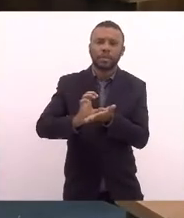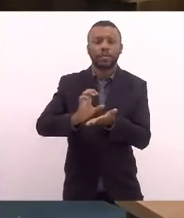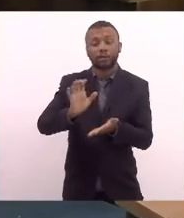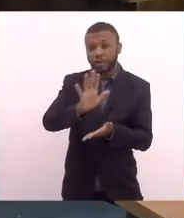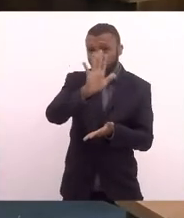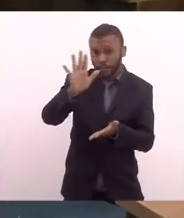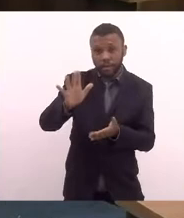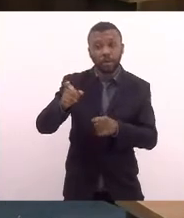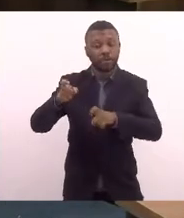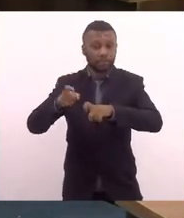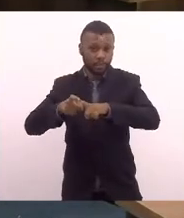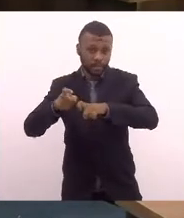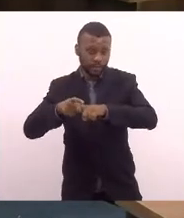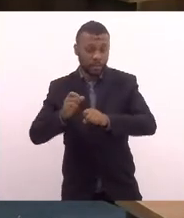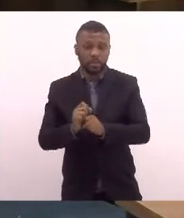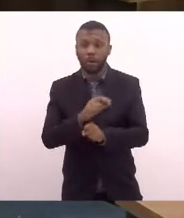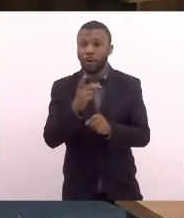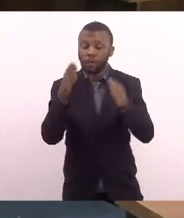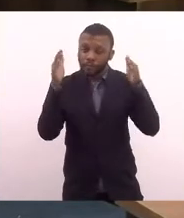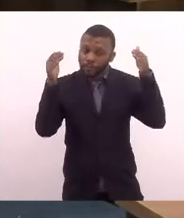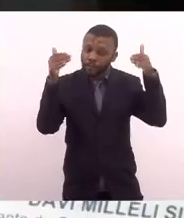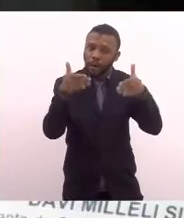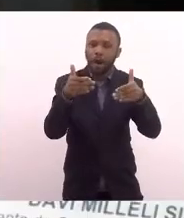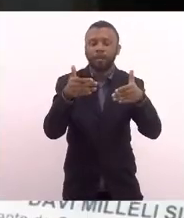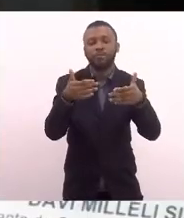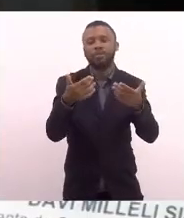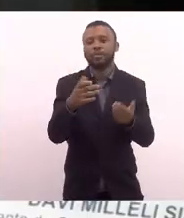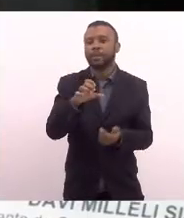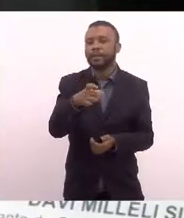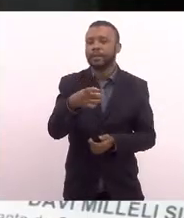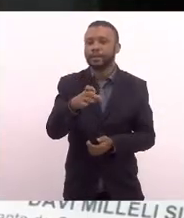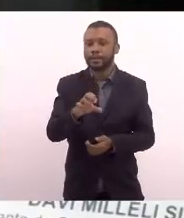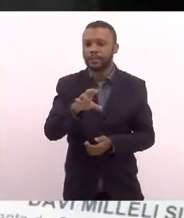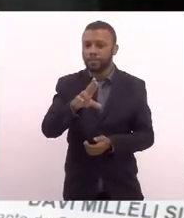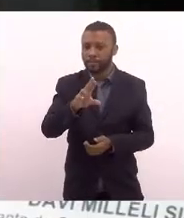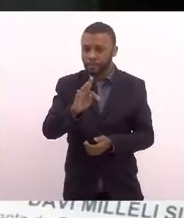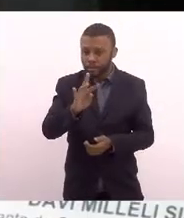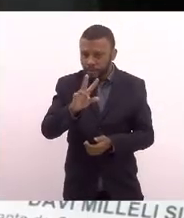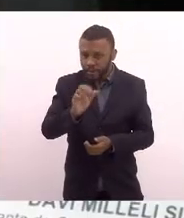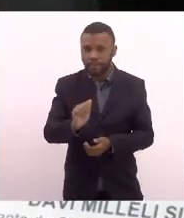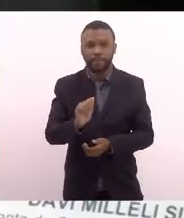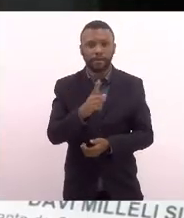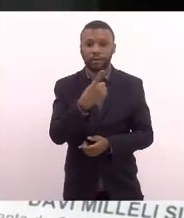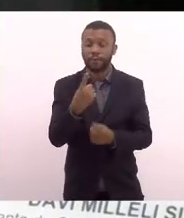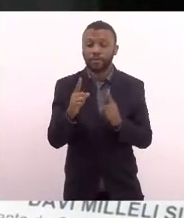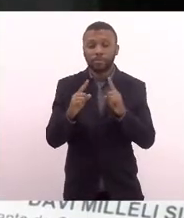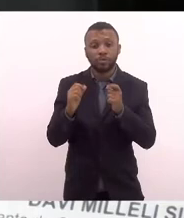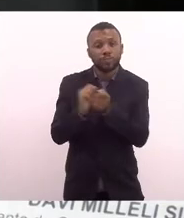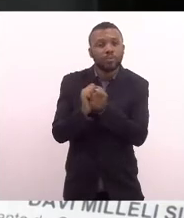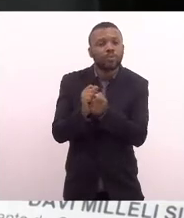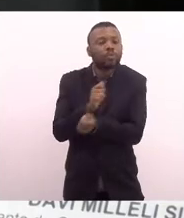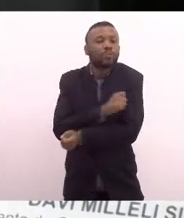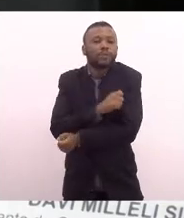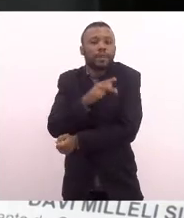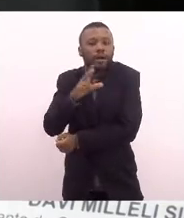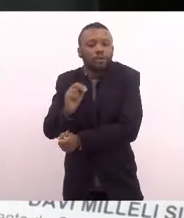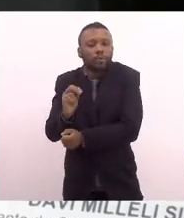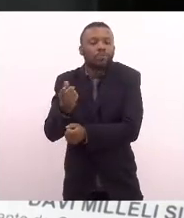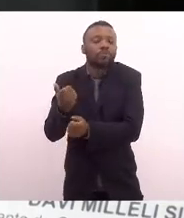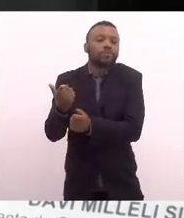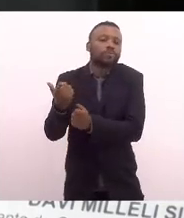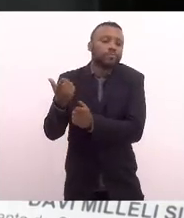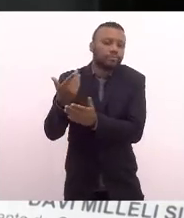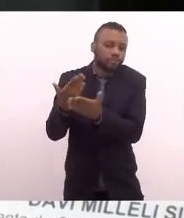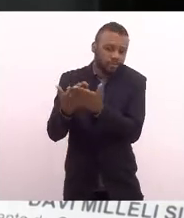nacionalmente, seja no fórum de executivas, quando a gente estava reunido com os estudantes de enfermagem para construir uma pauta estudantil em defesa